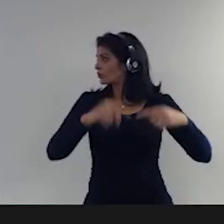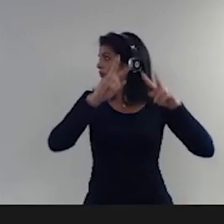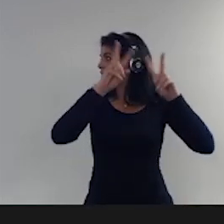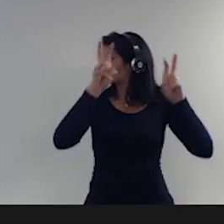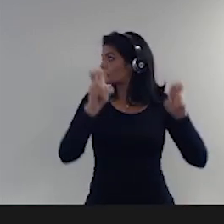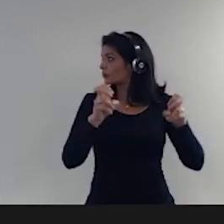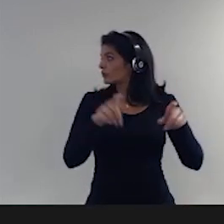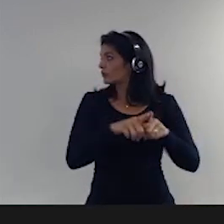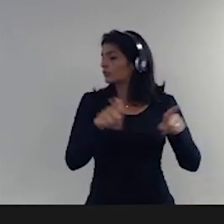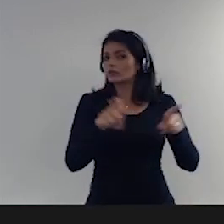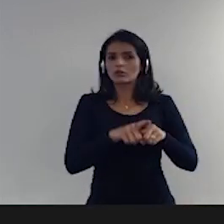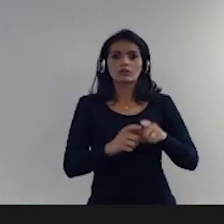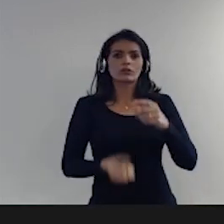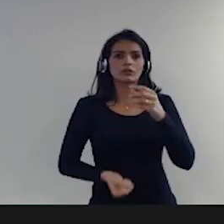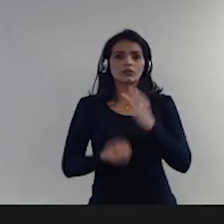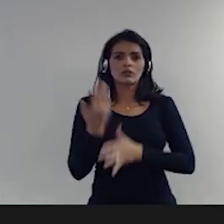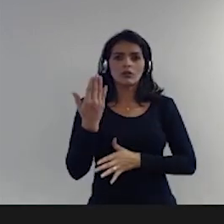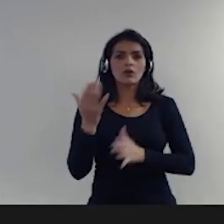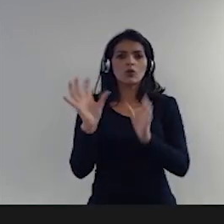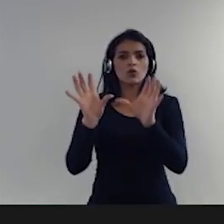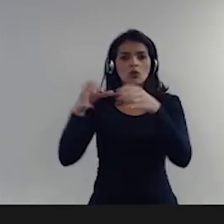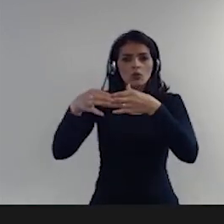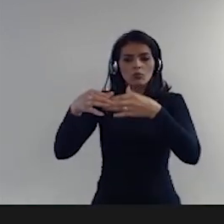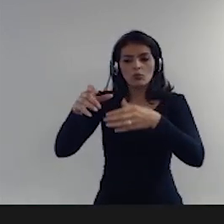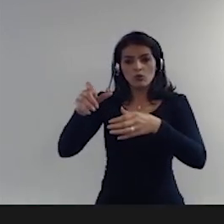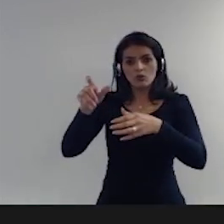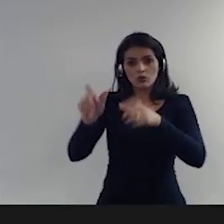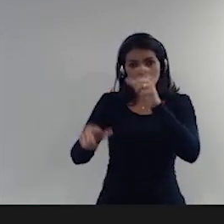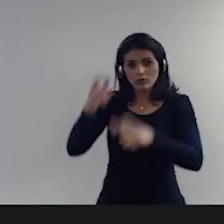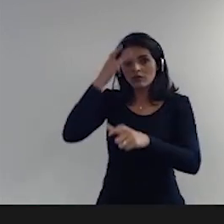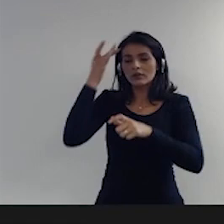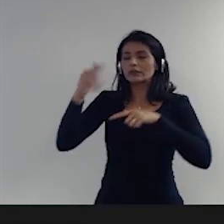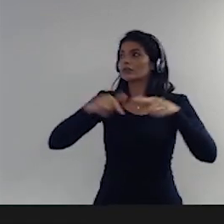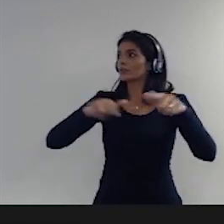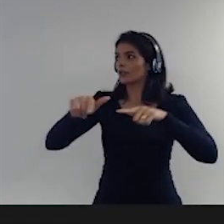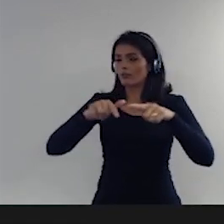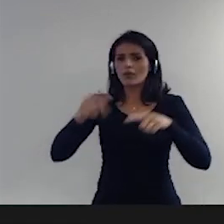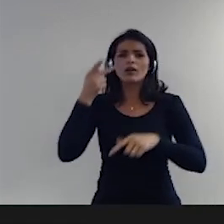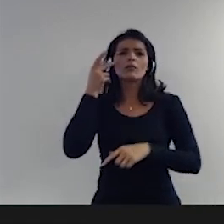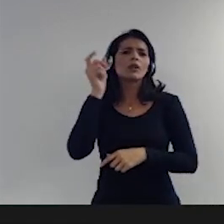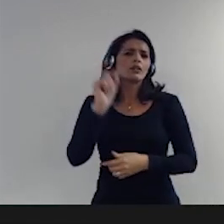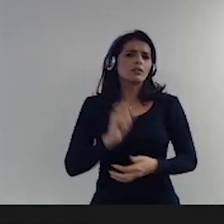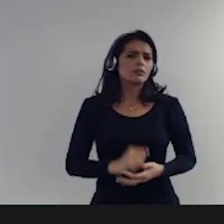questões, instituiu, inclusive, um grupo de trabalho que